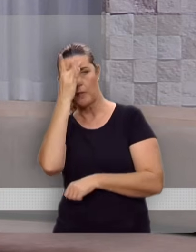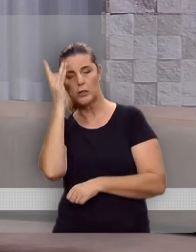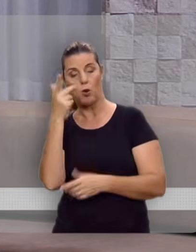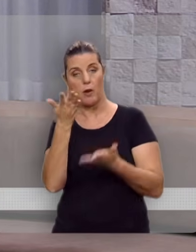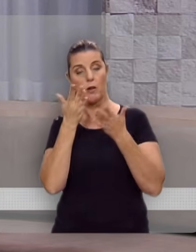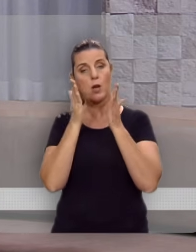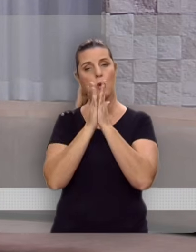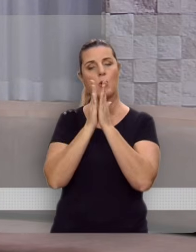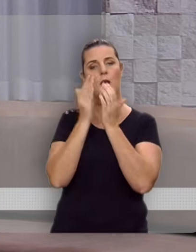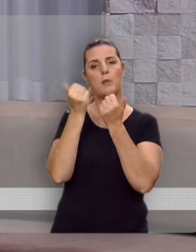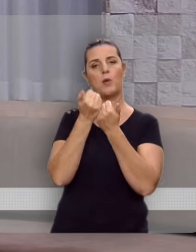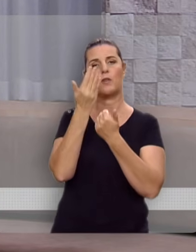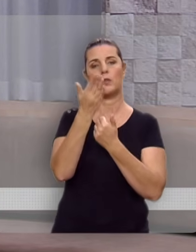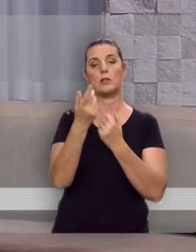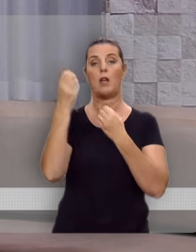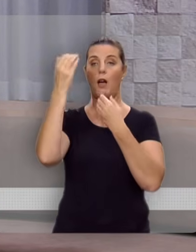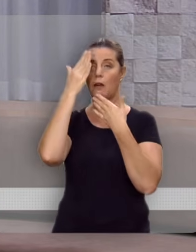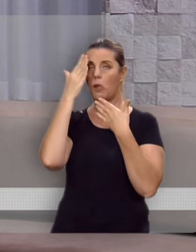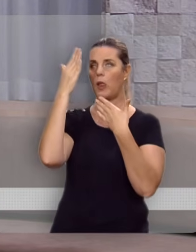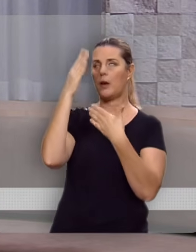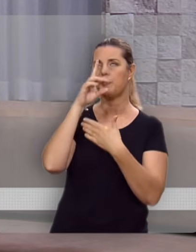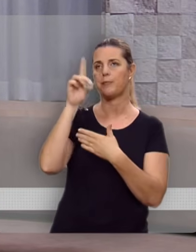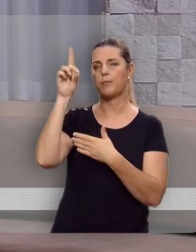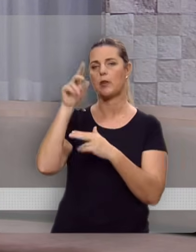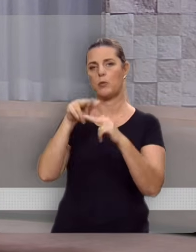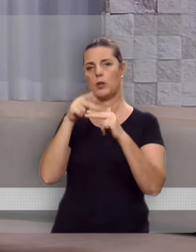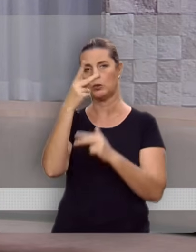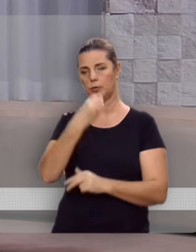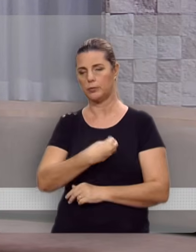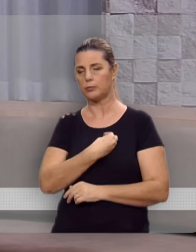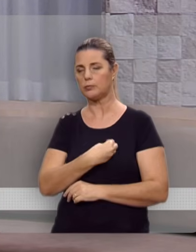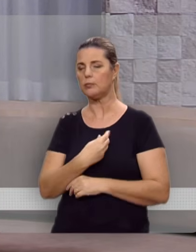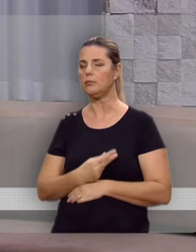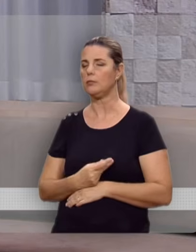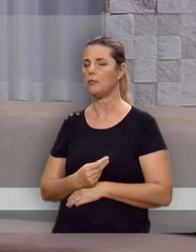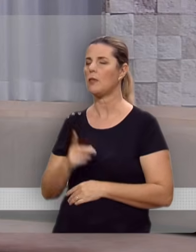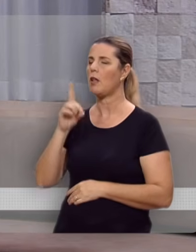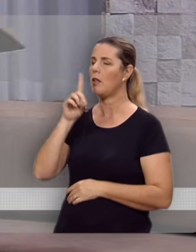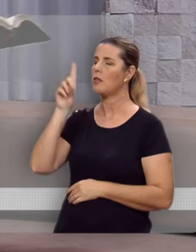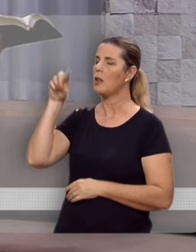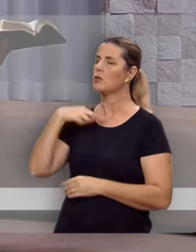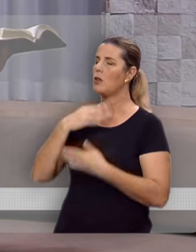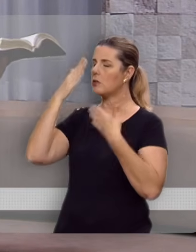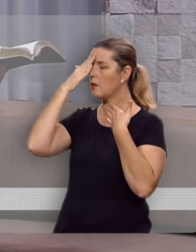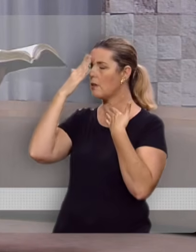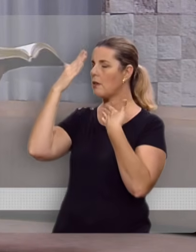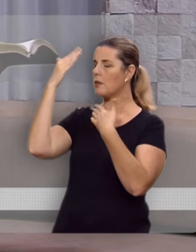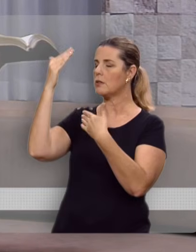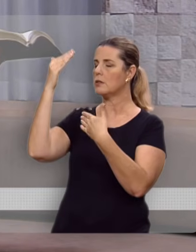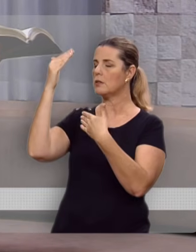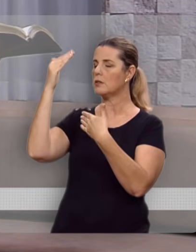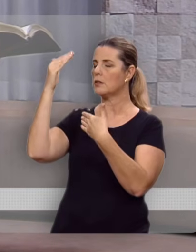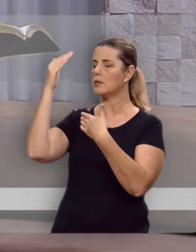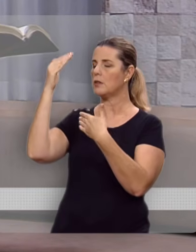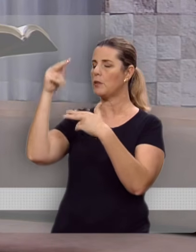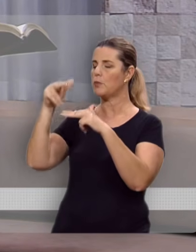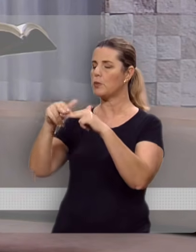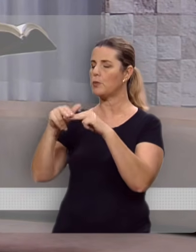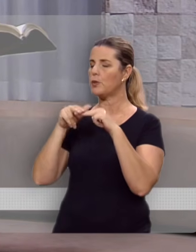desta pessoa, eu quero orar por você e dar graças a Deus pela sua vida. Deus, nós te rendemos